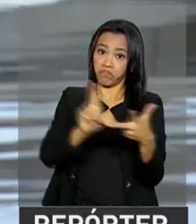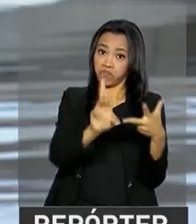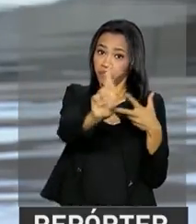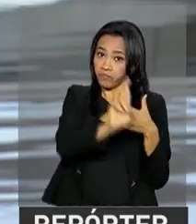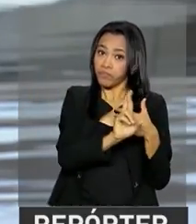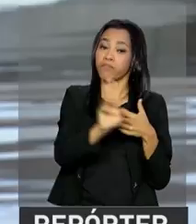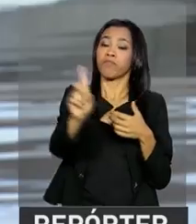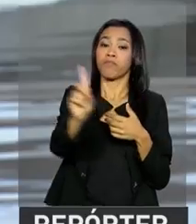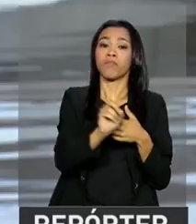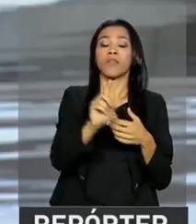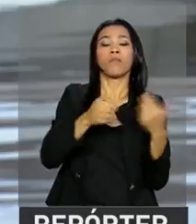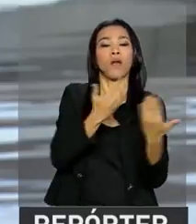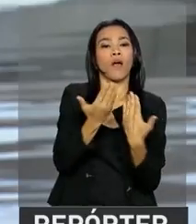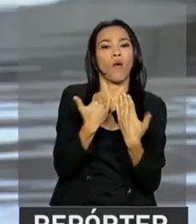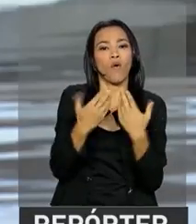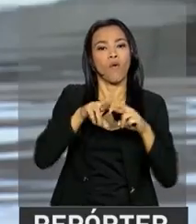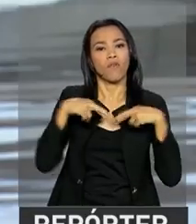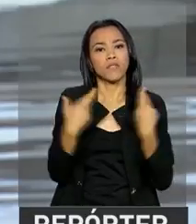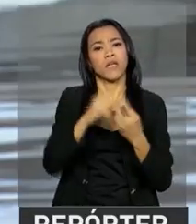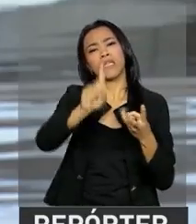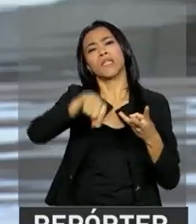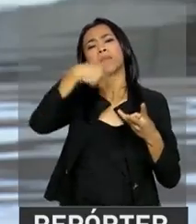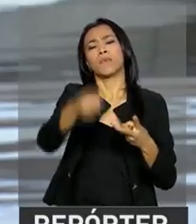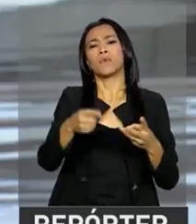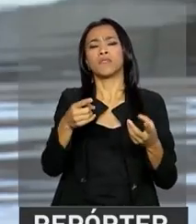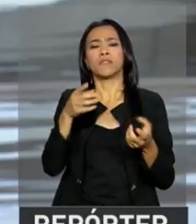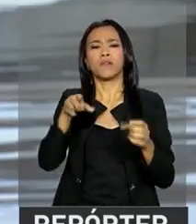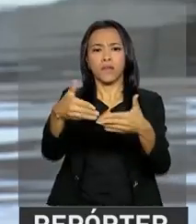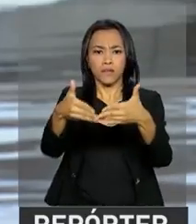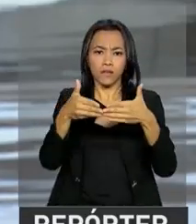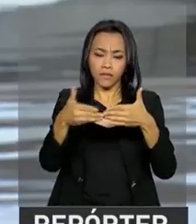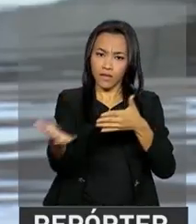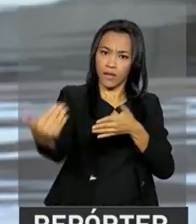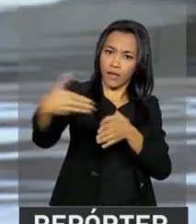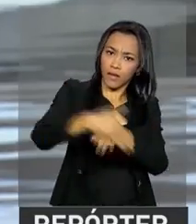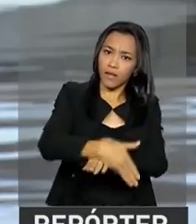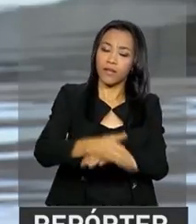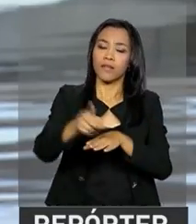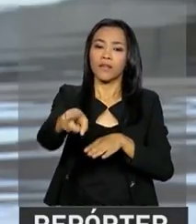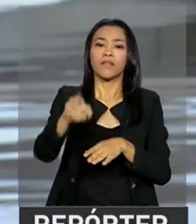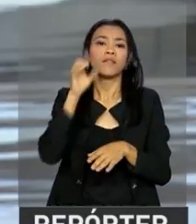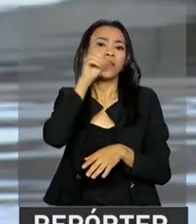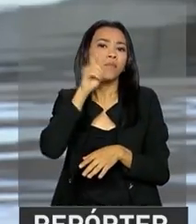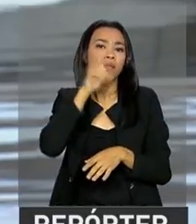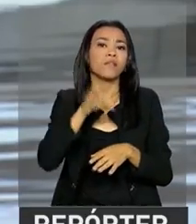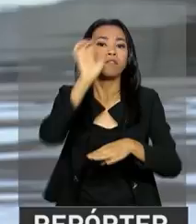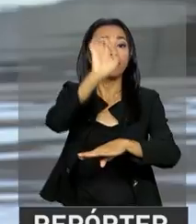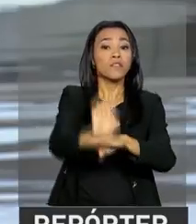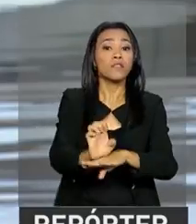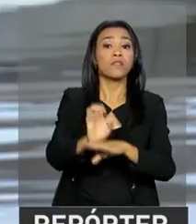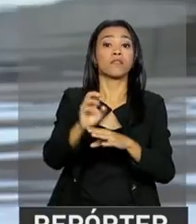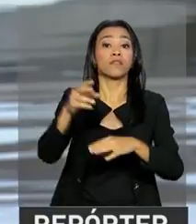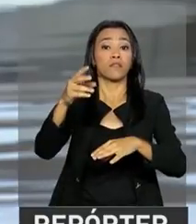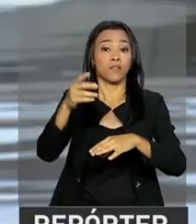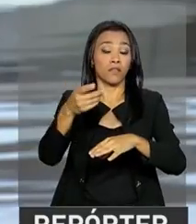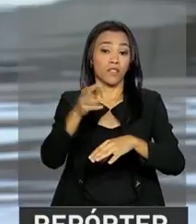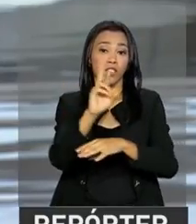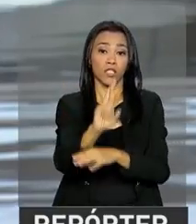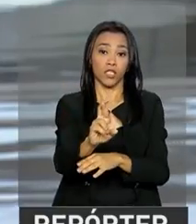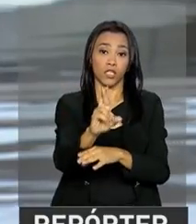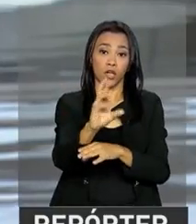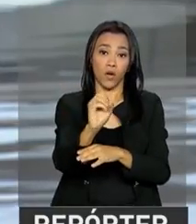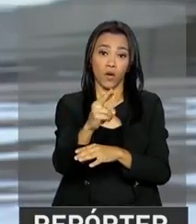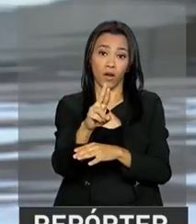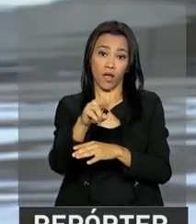eh parlamentares da bancada de Roraima Ah no Congresso Nacional essa reunião também aqui no Palácio do Planalto e já no começo da